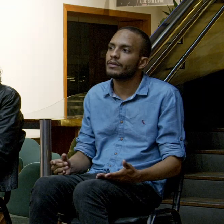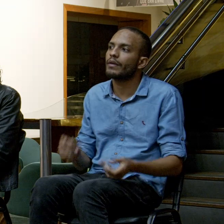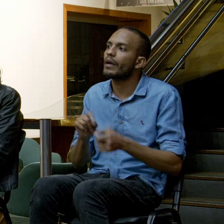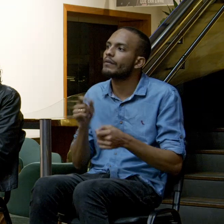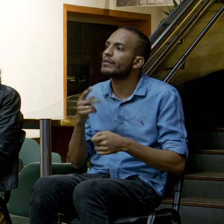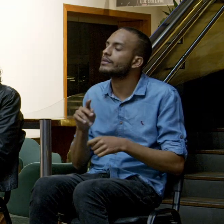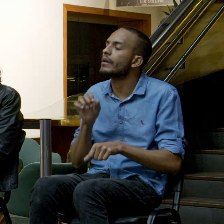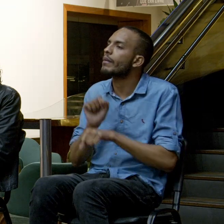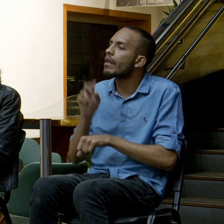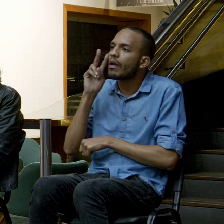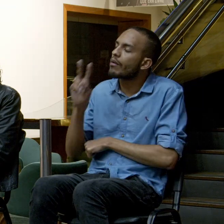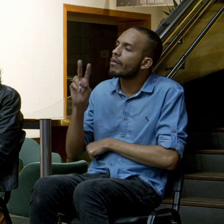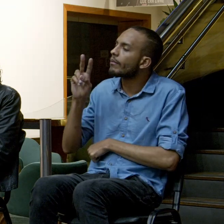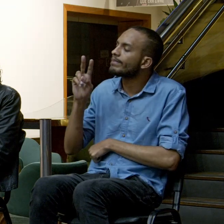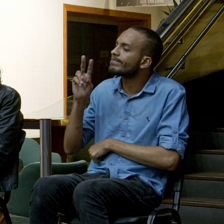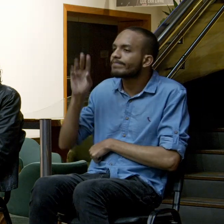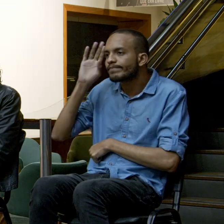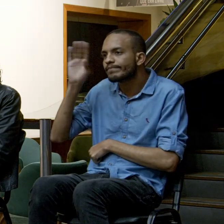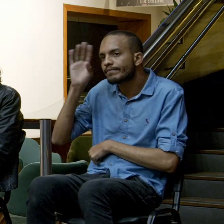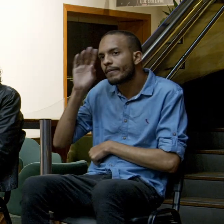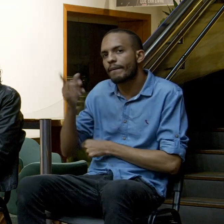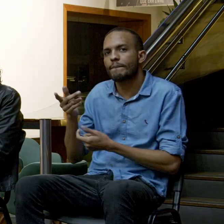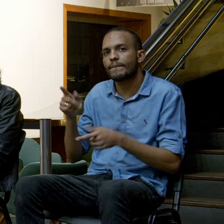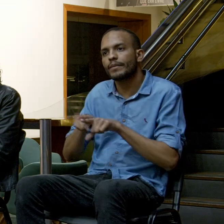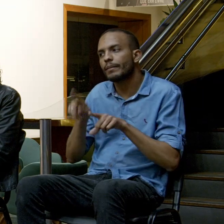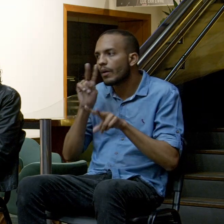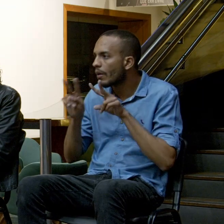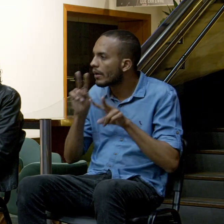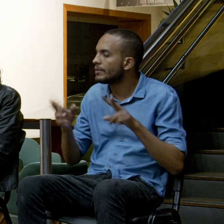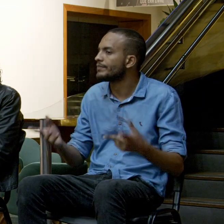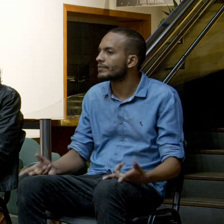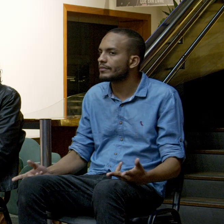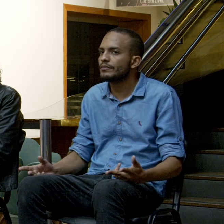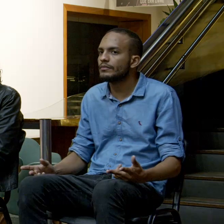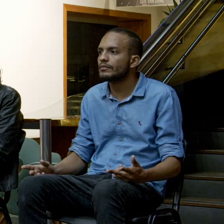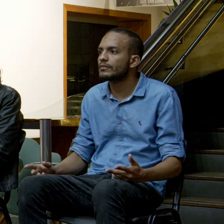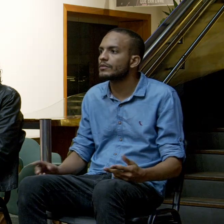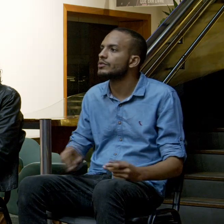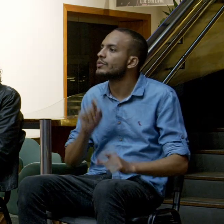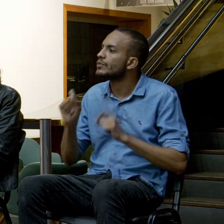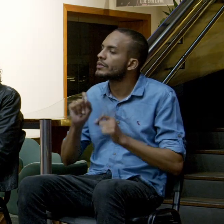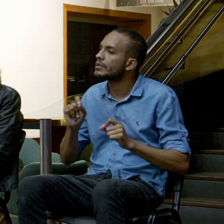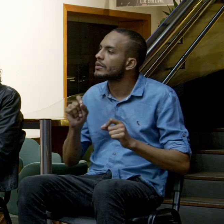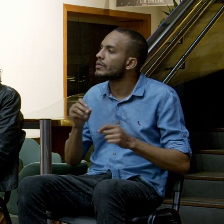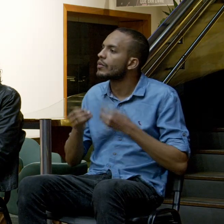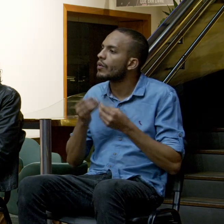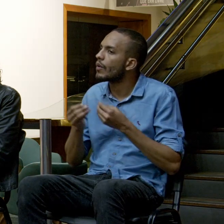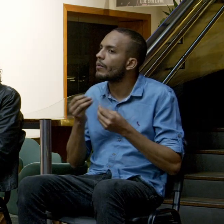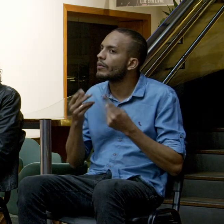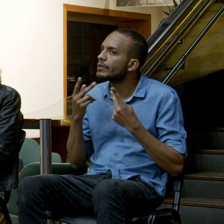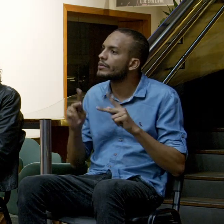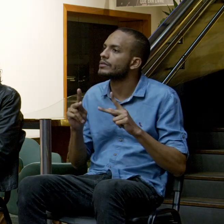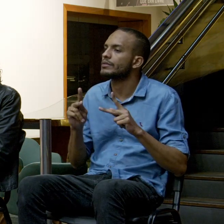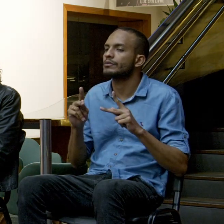fazem parar e olhar para pensar, olhar sobre o que para onde exatamente